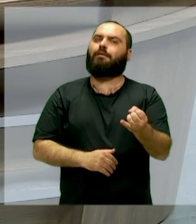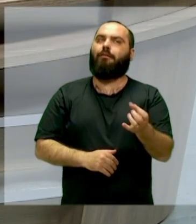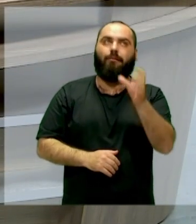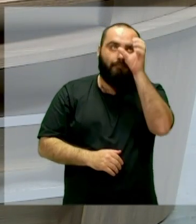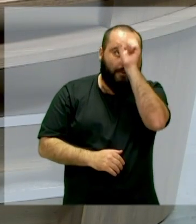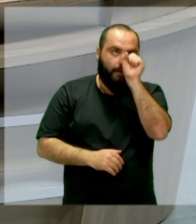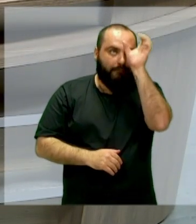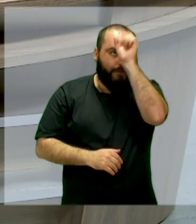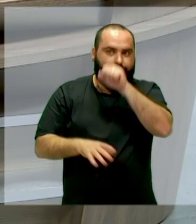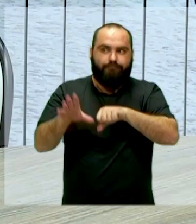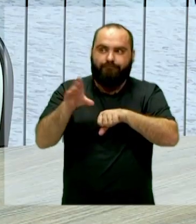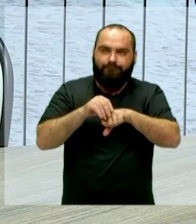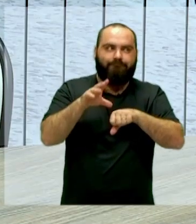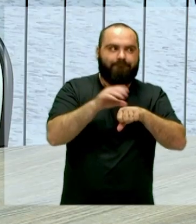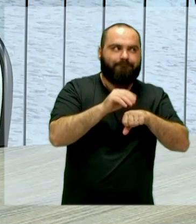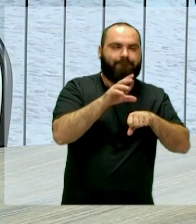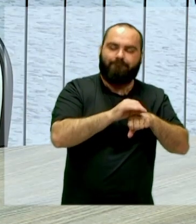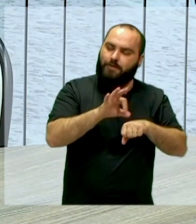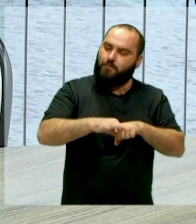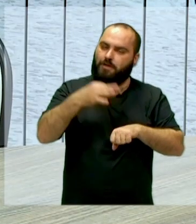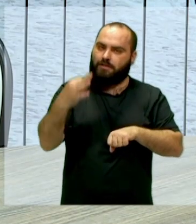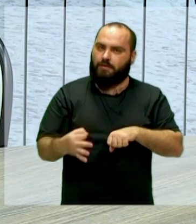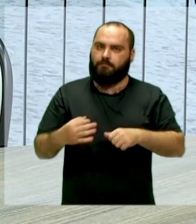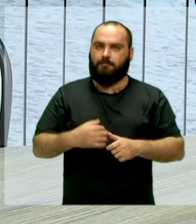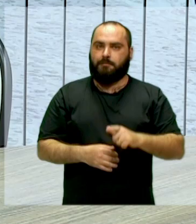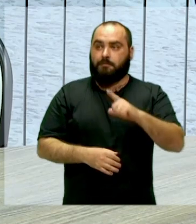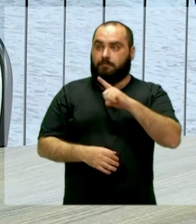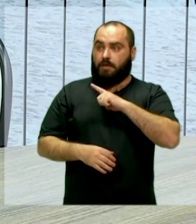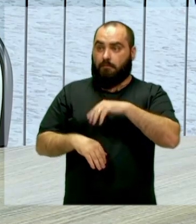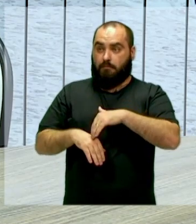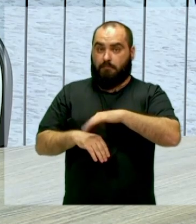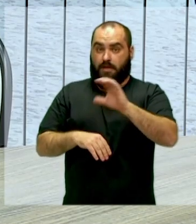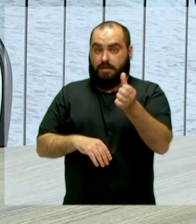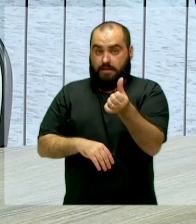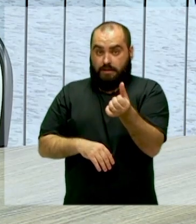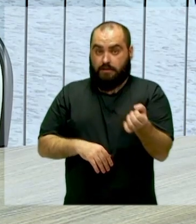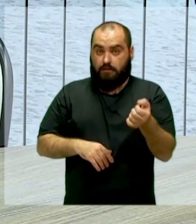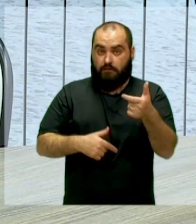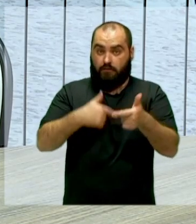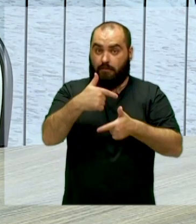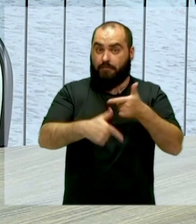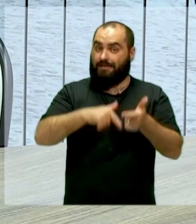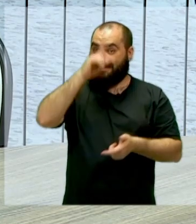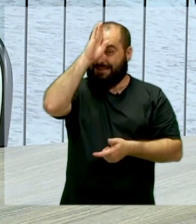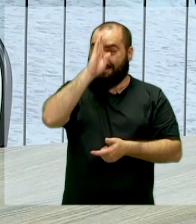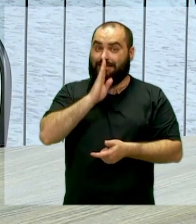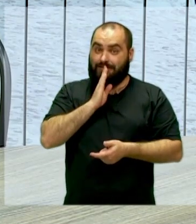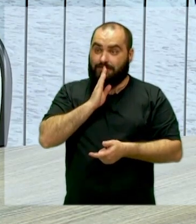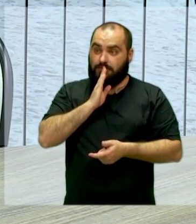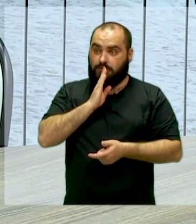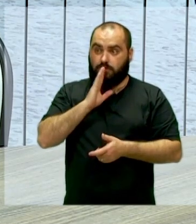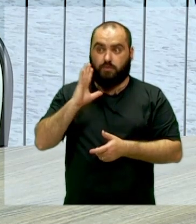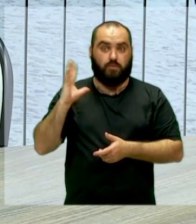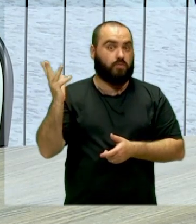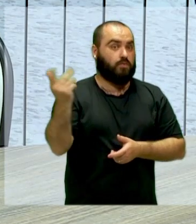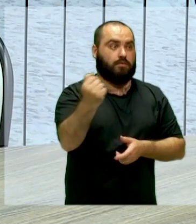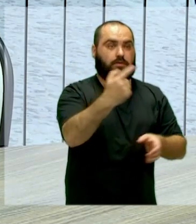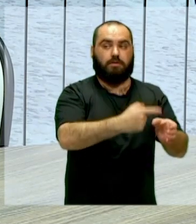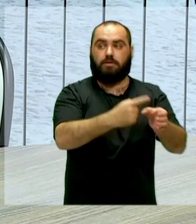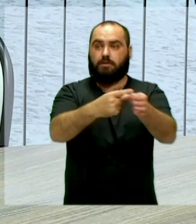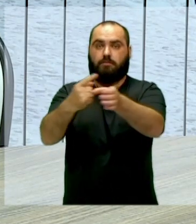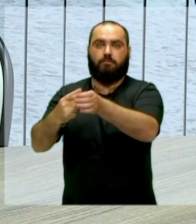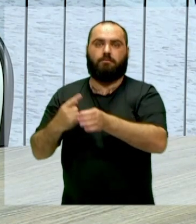conhecimento de qualidade né a gente tem mais de 60 ações gratuitas por toda a cidade então a gente não tem um local